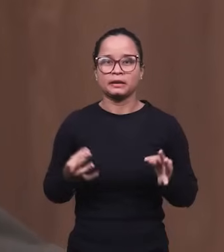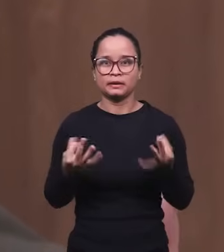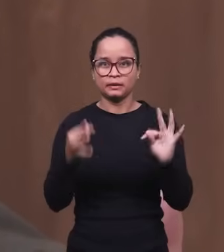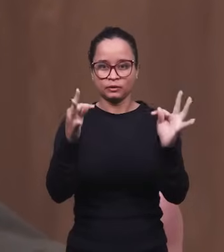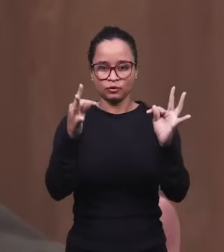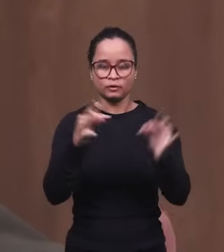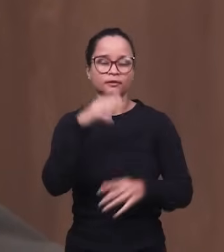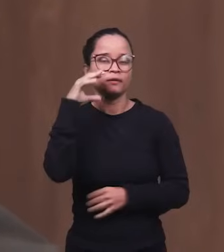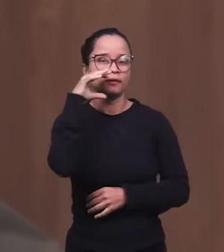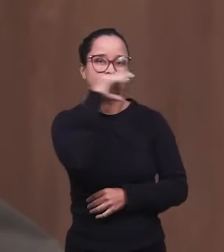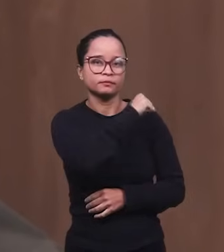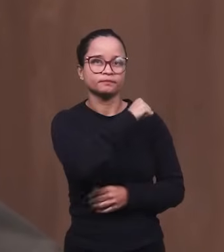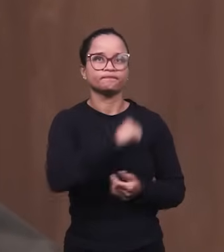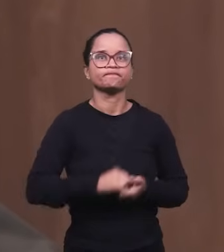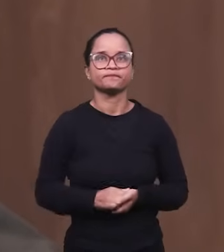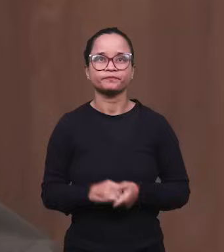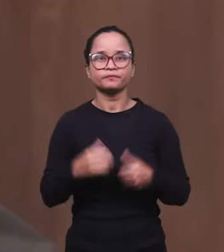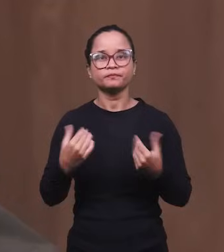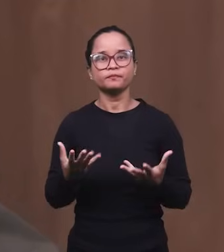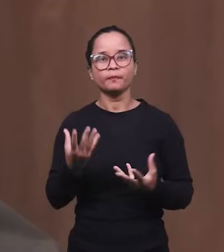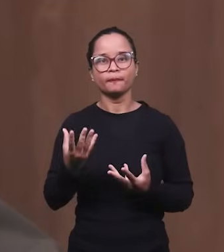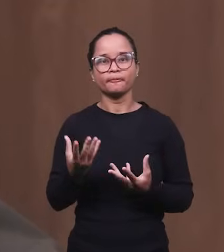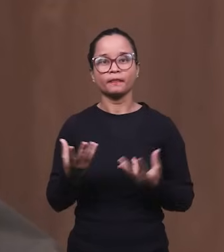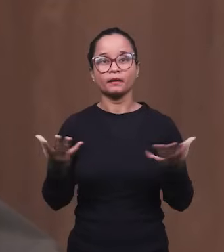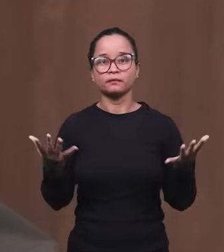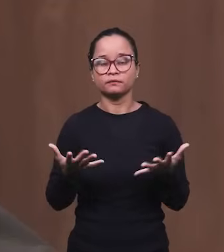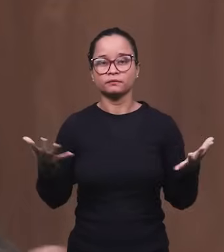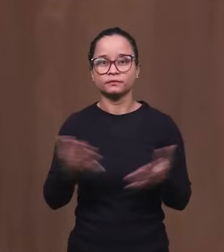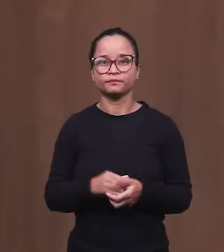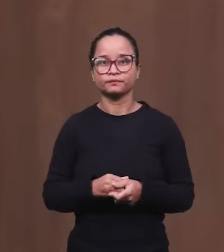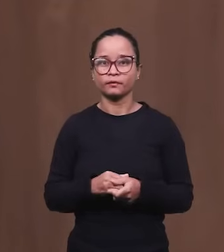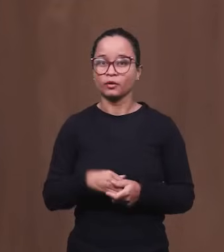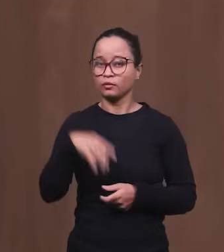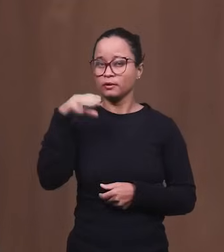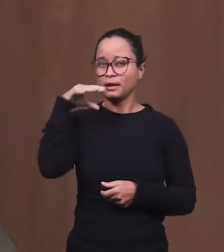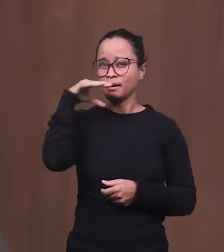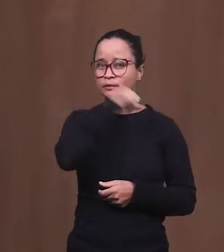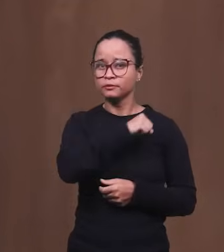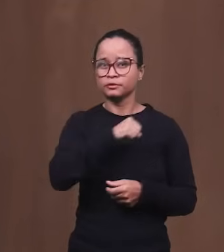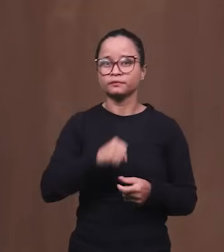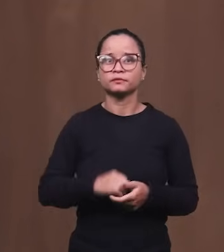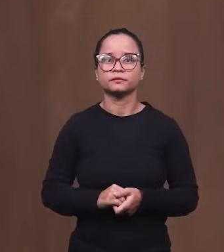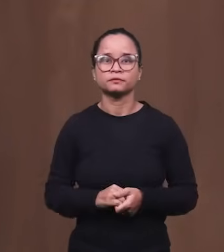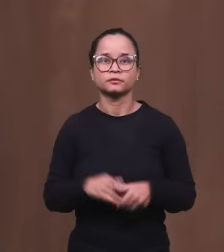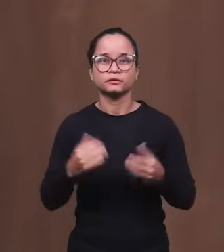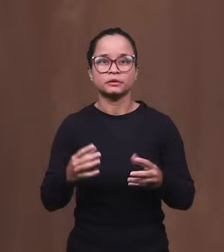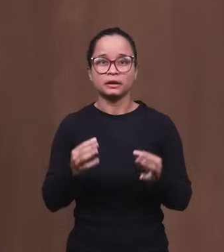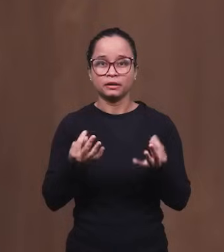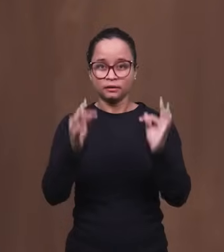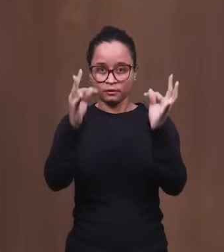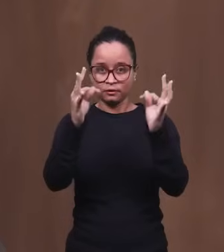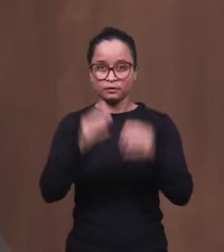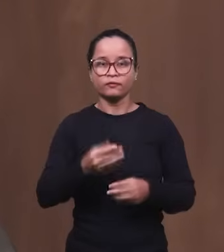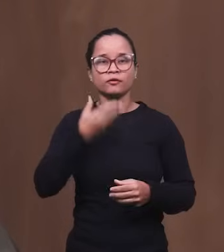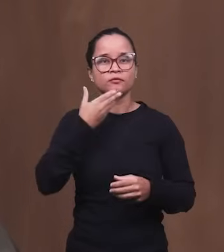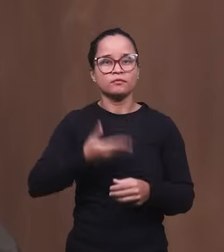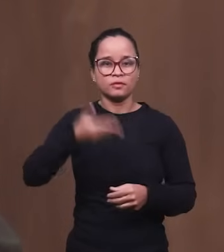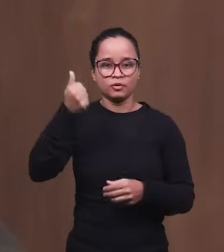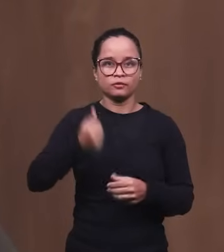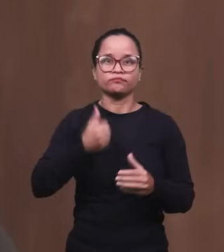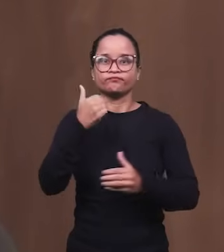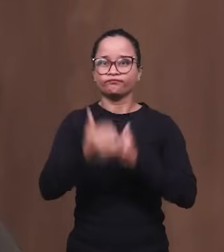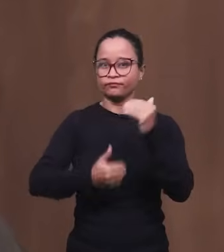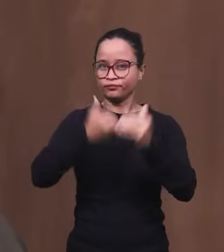o meio tecnológico a acelerar esse processo. E com a aceleração desse processo, as tecnologias